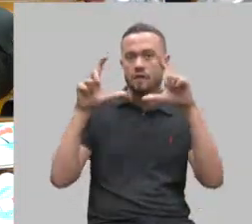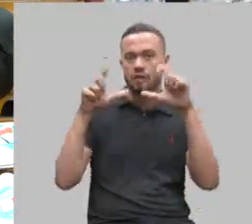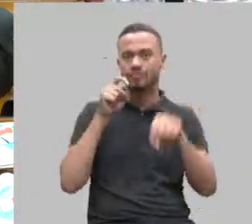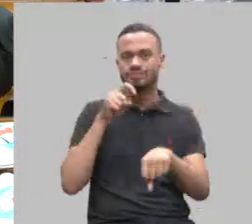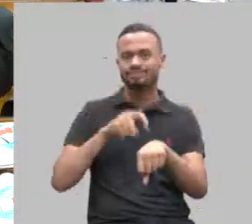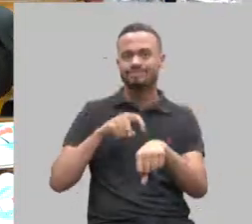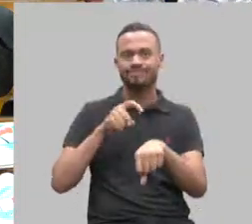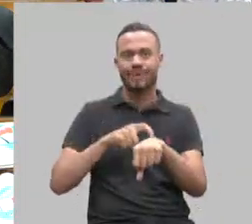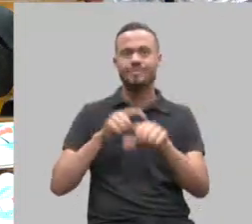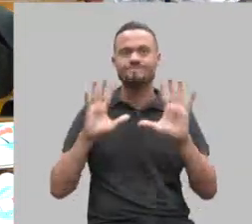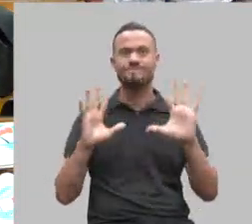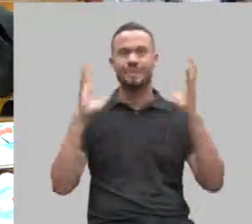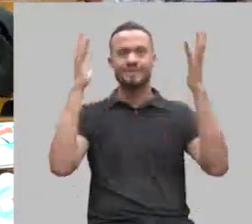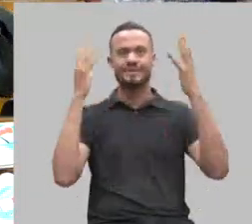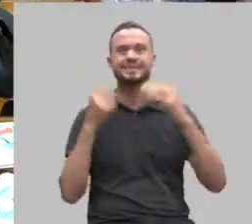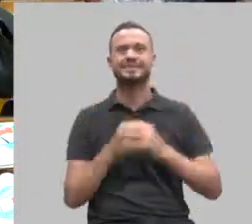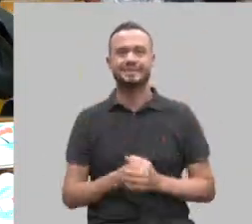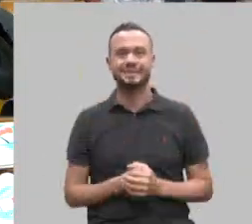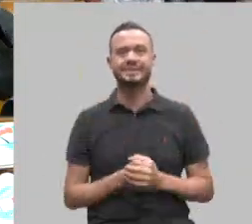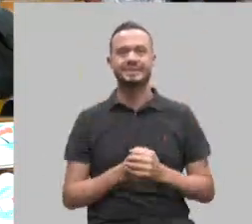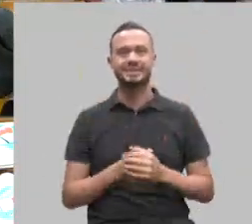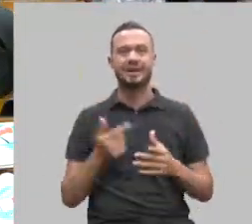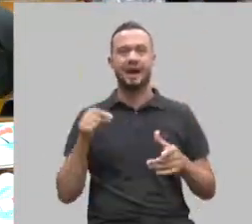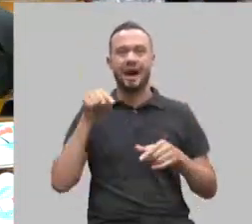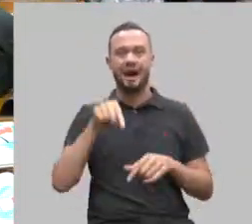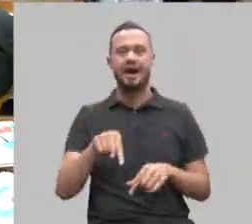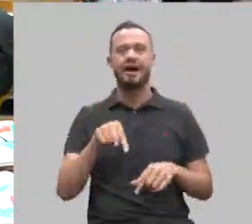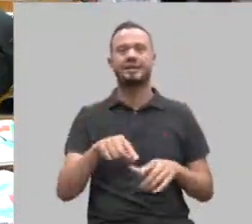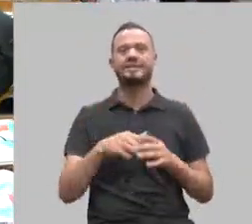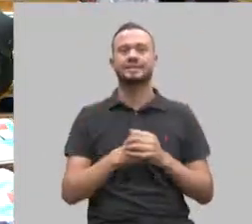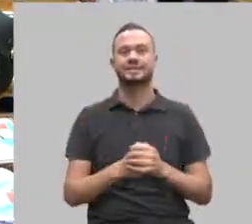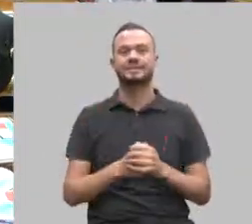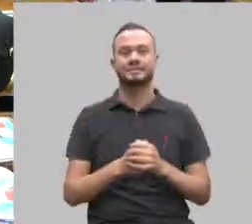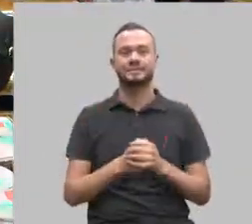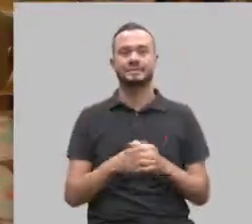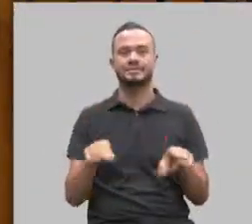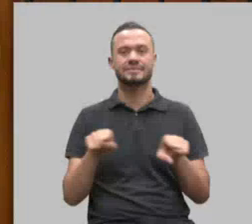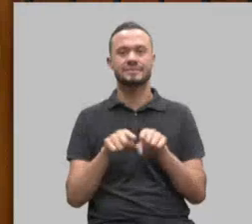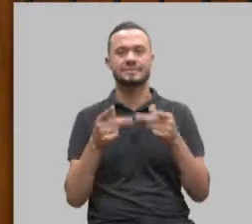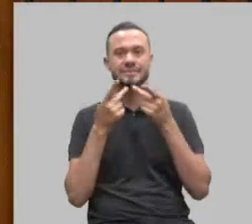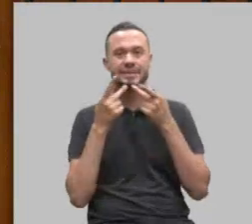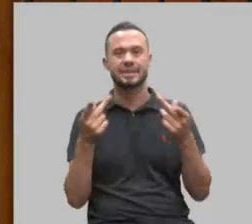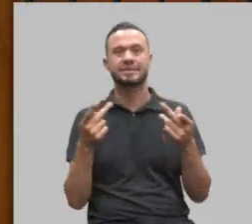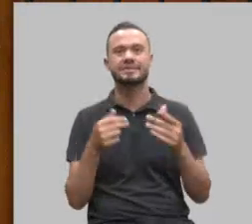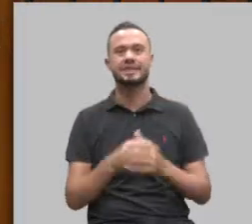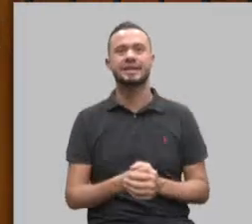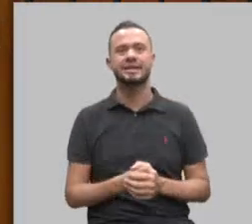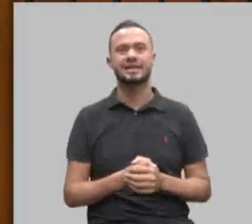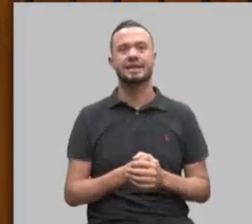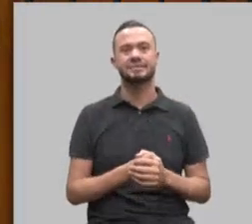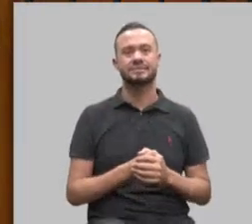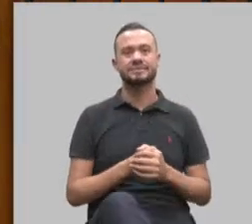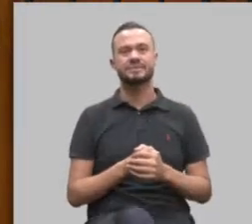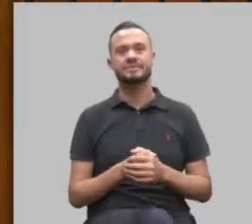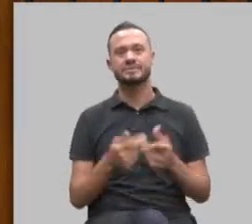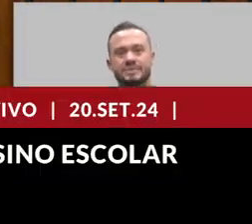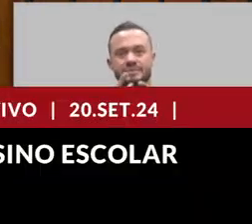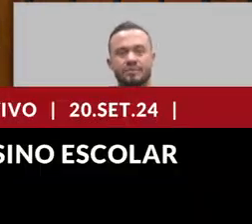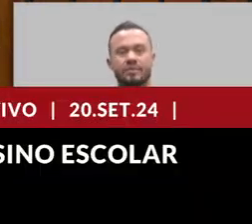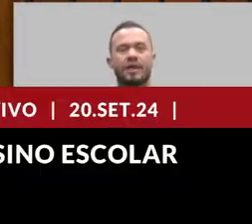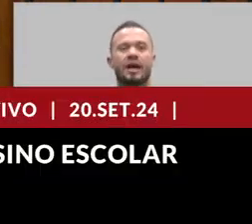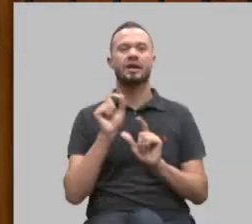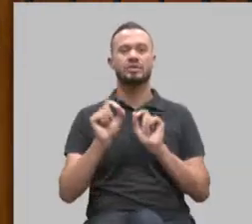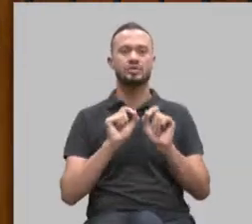festivo aqui no plenário e eu vou falar um pouquinho para vocês agora sobre essa participação no